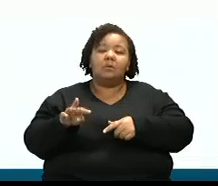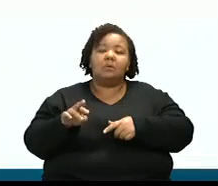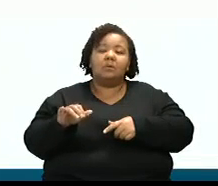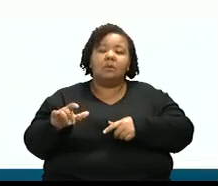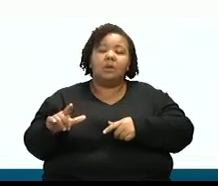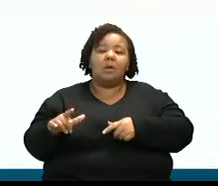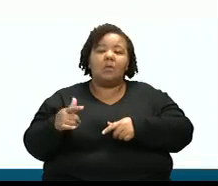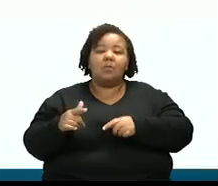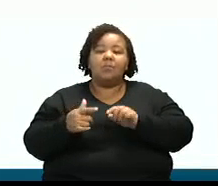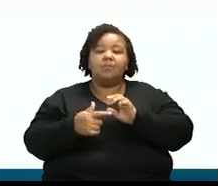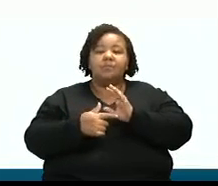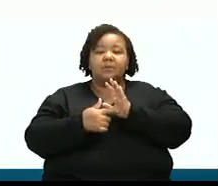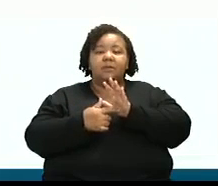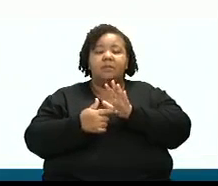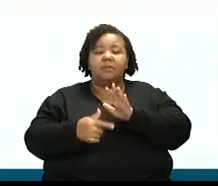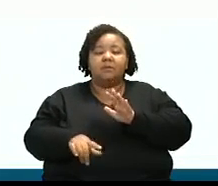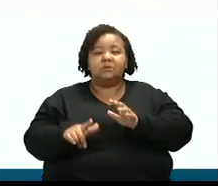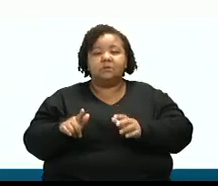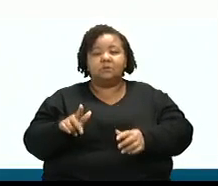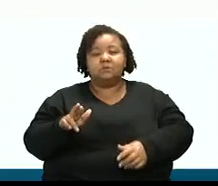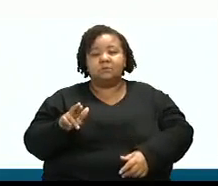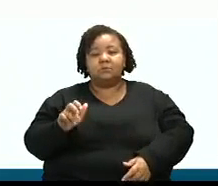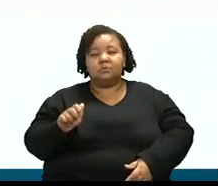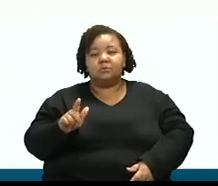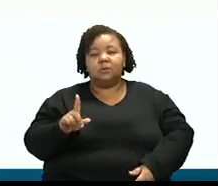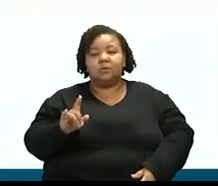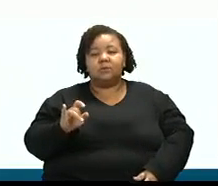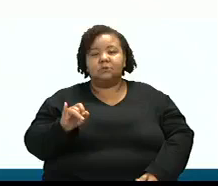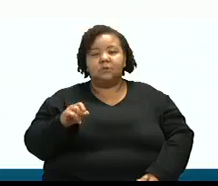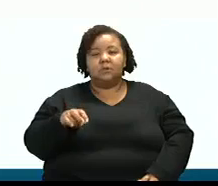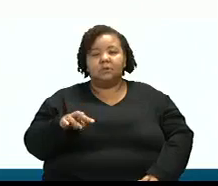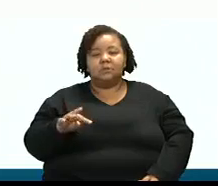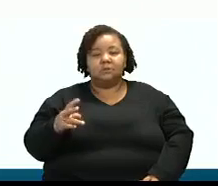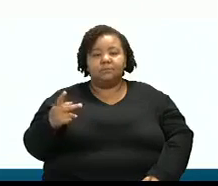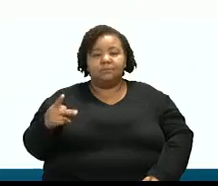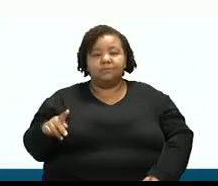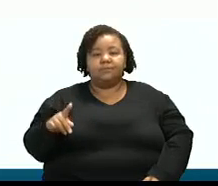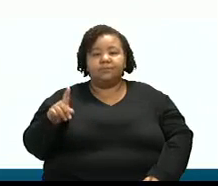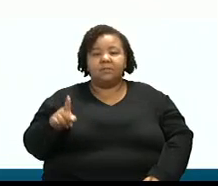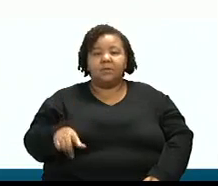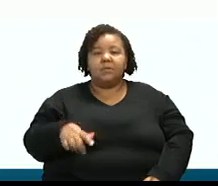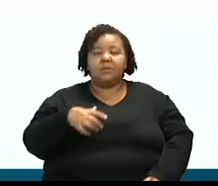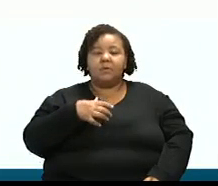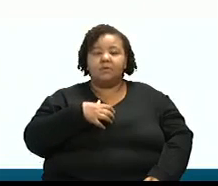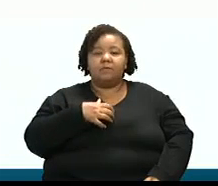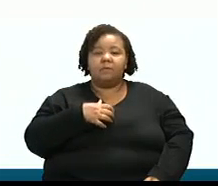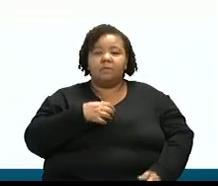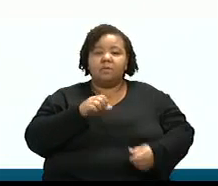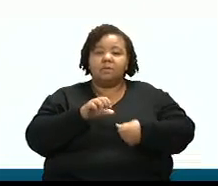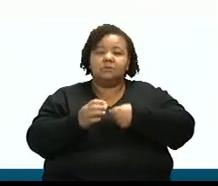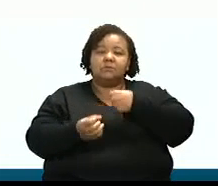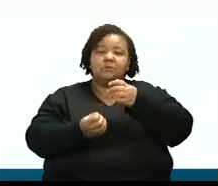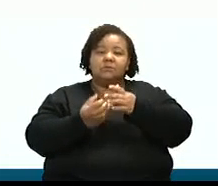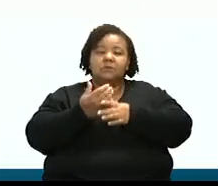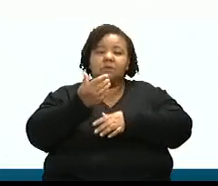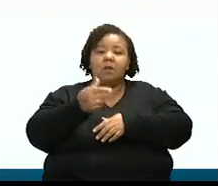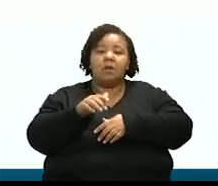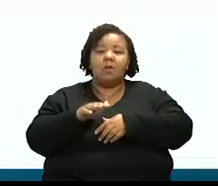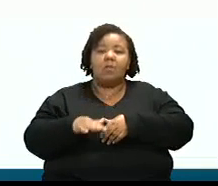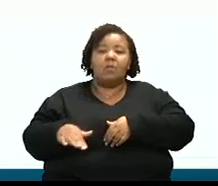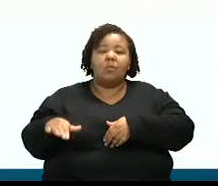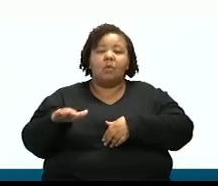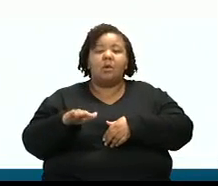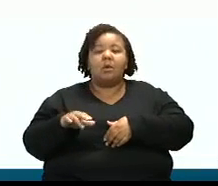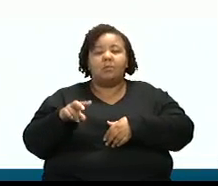expressão? A partir do gradiente dessa função. Então, é uma forma de gerar um campo vetorial